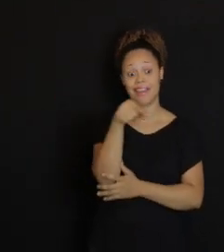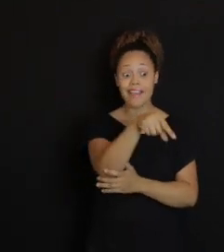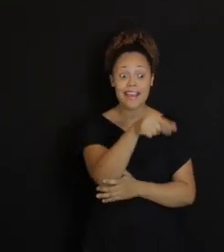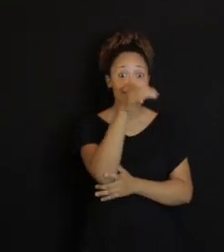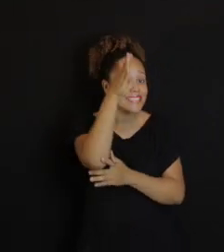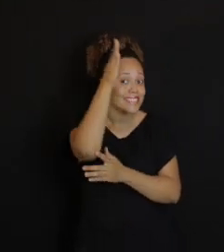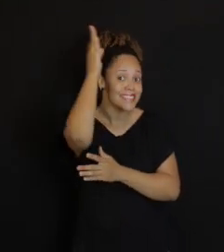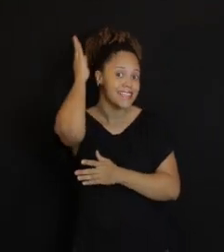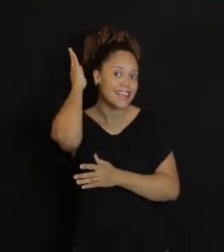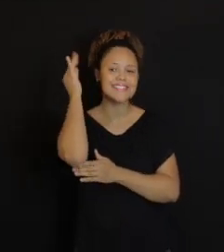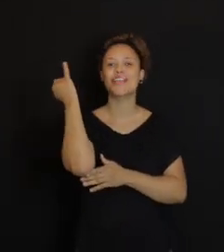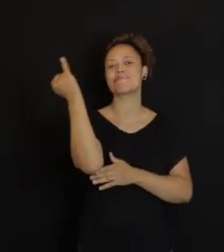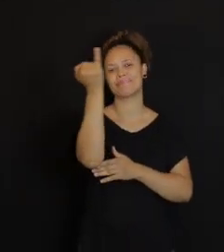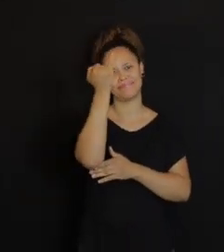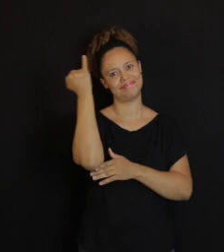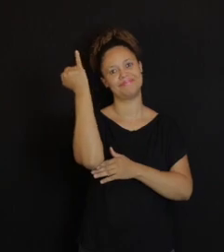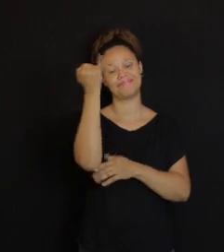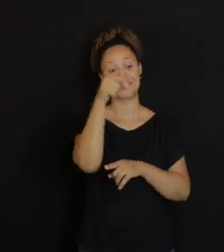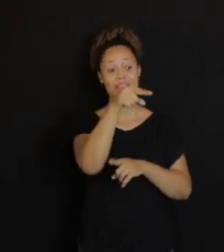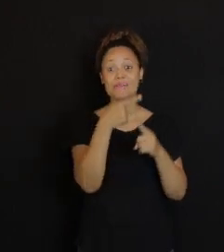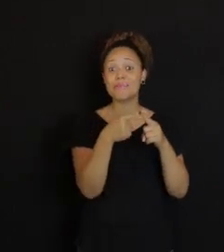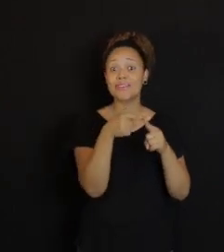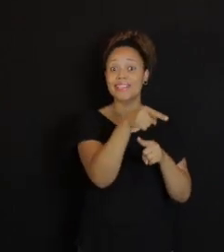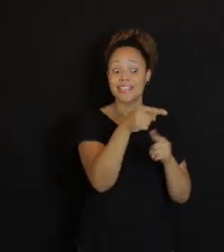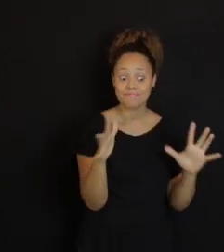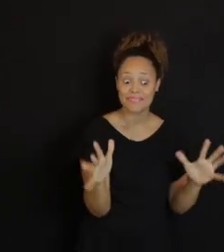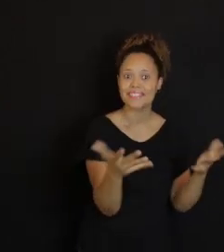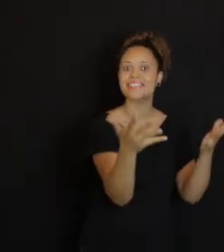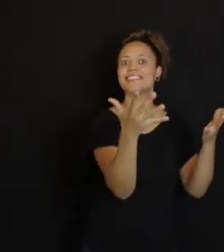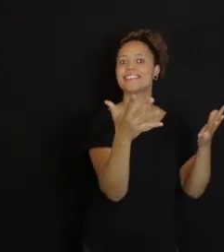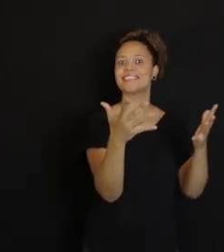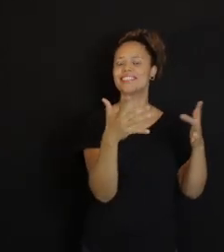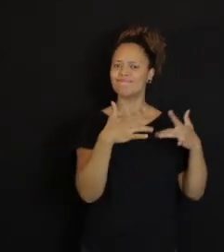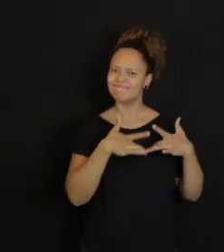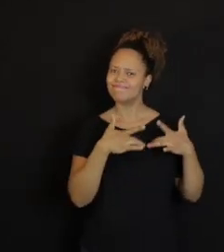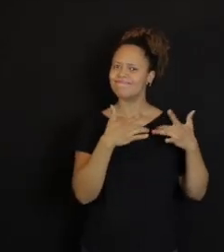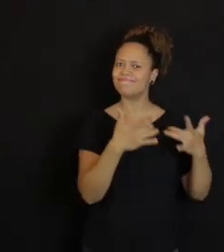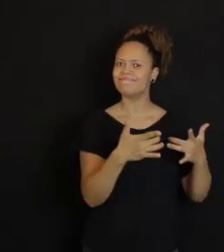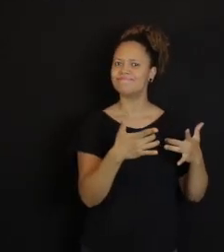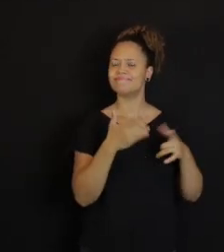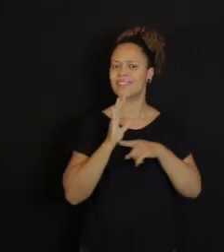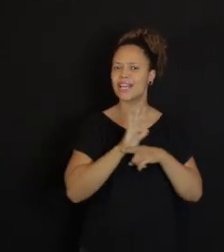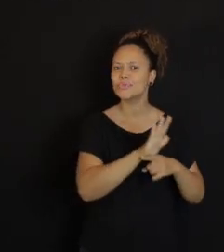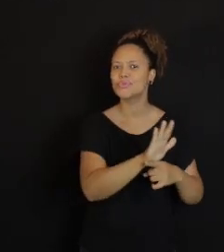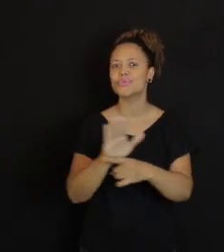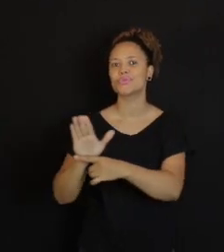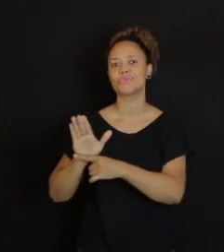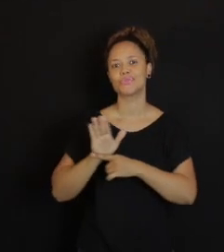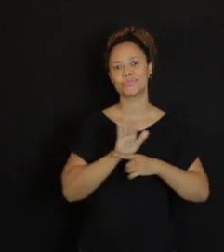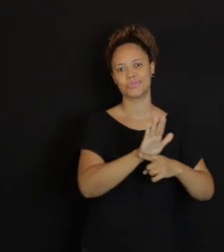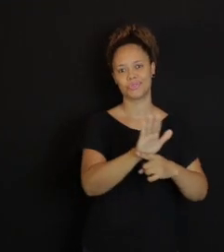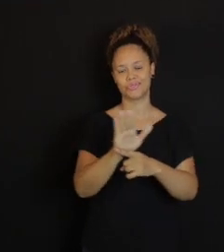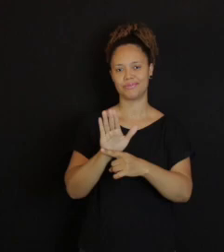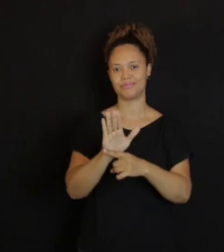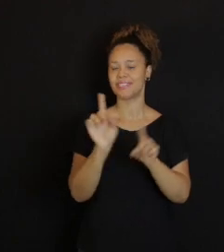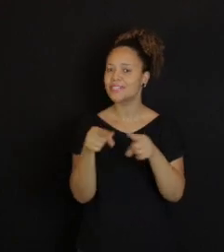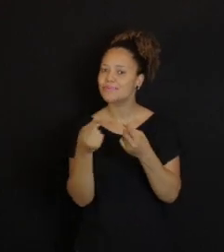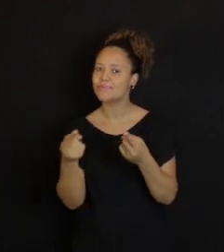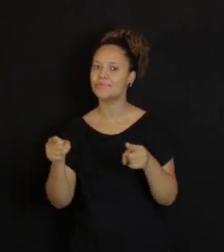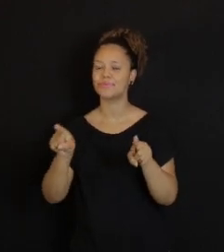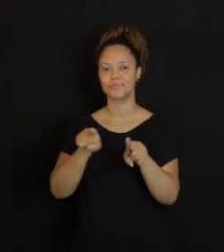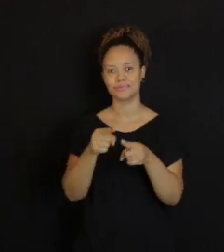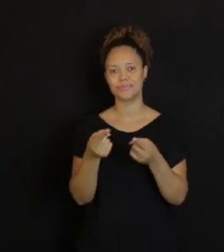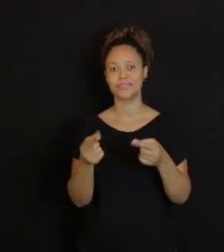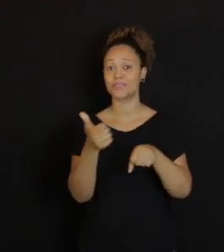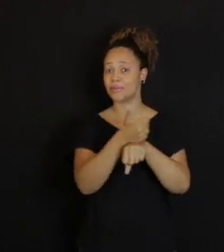eu acho que realmente é essa. É o agente, né, que, de aproximação do